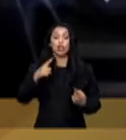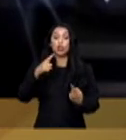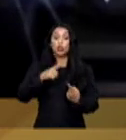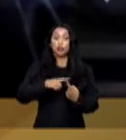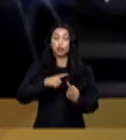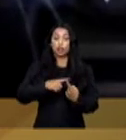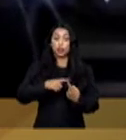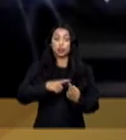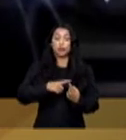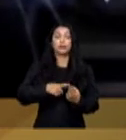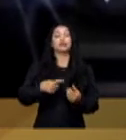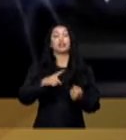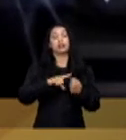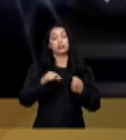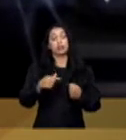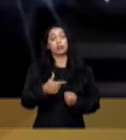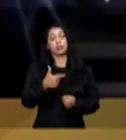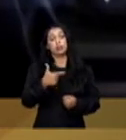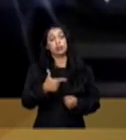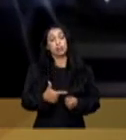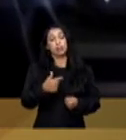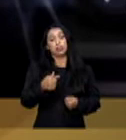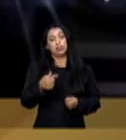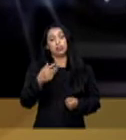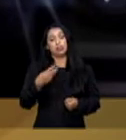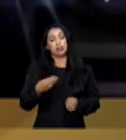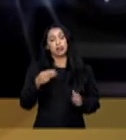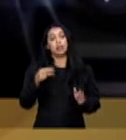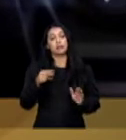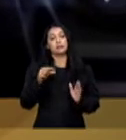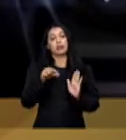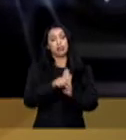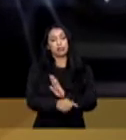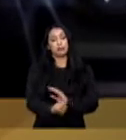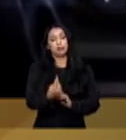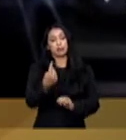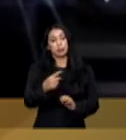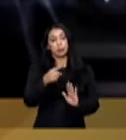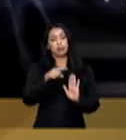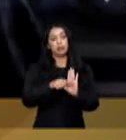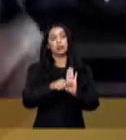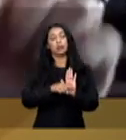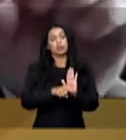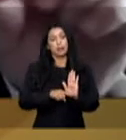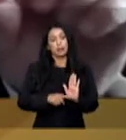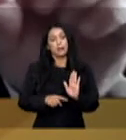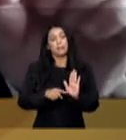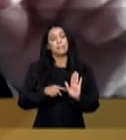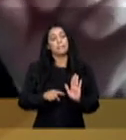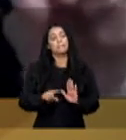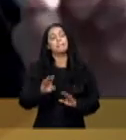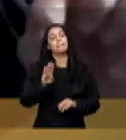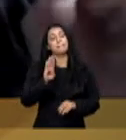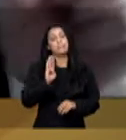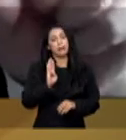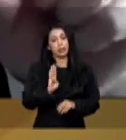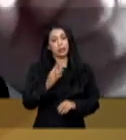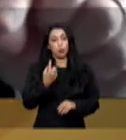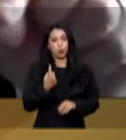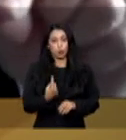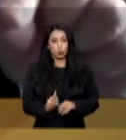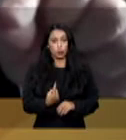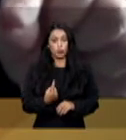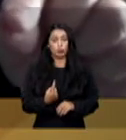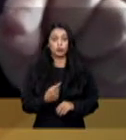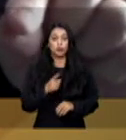artigo 273, parágrafo 1º, letra B1, é uma hipótese específica